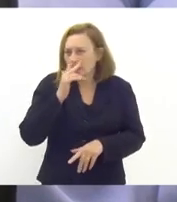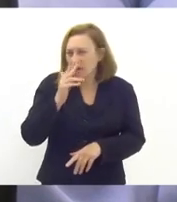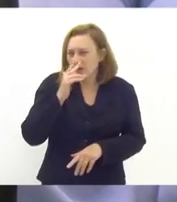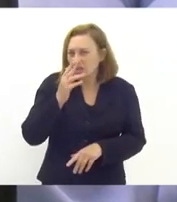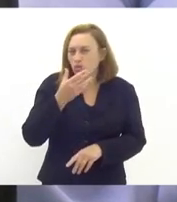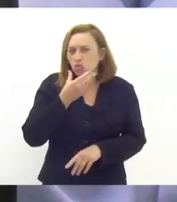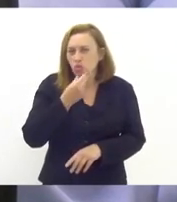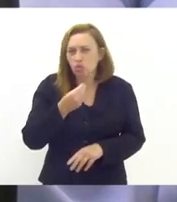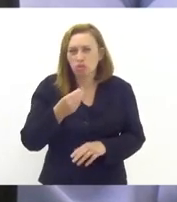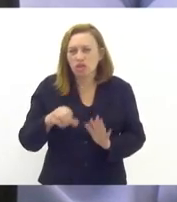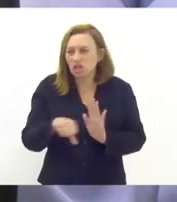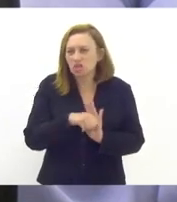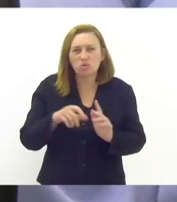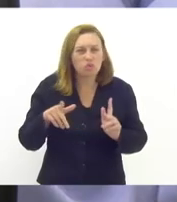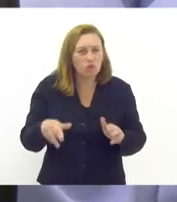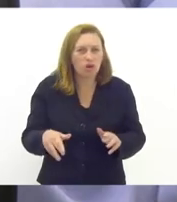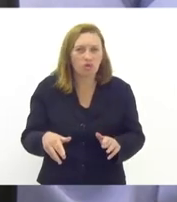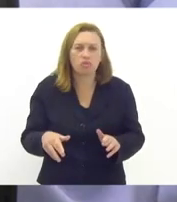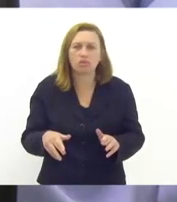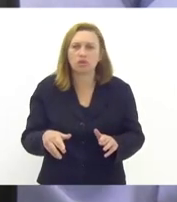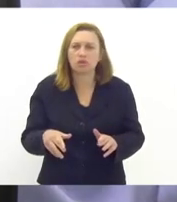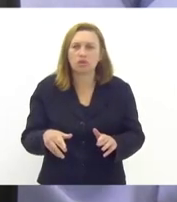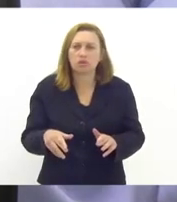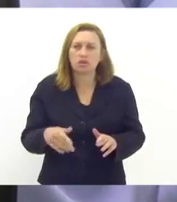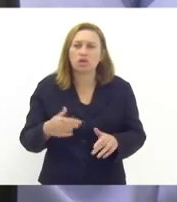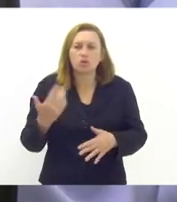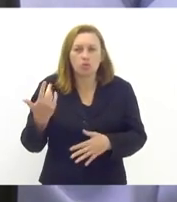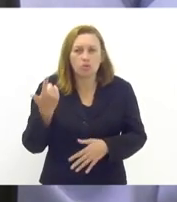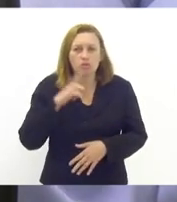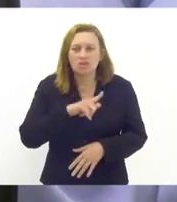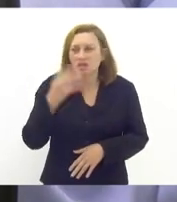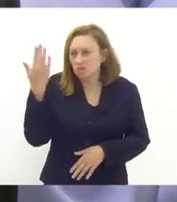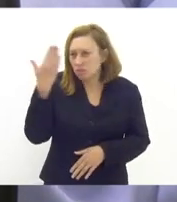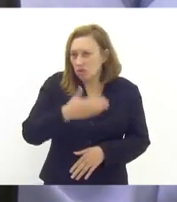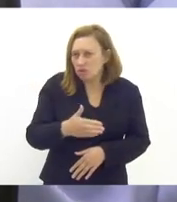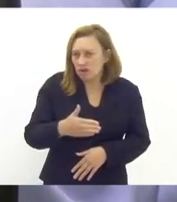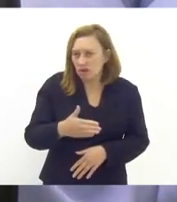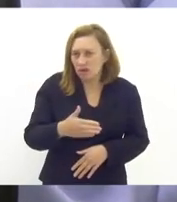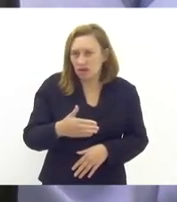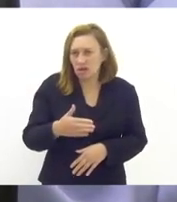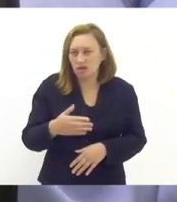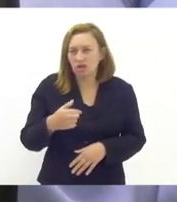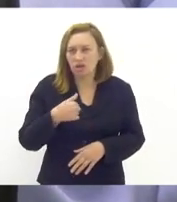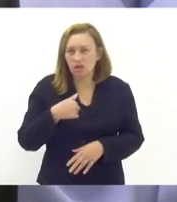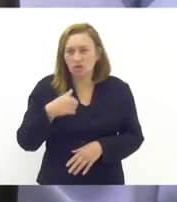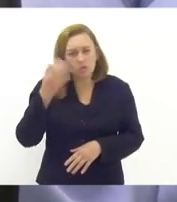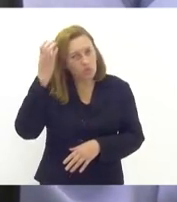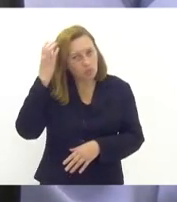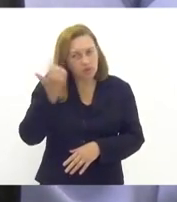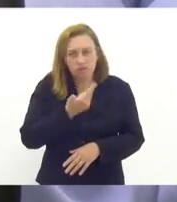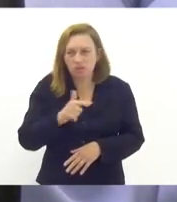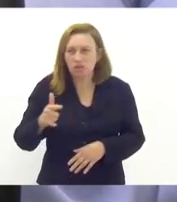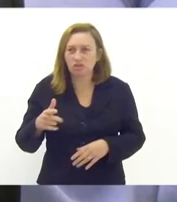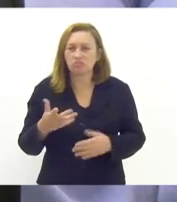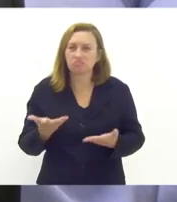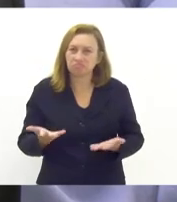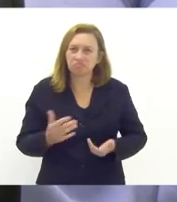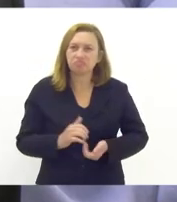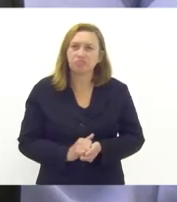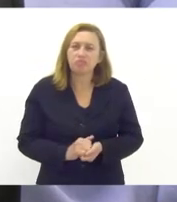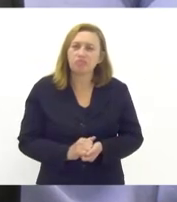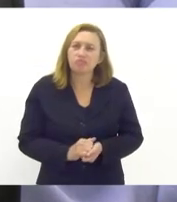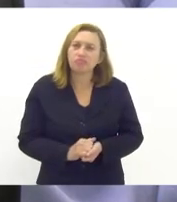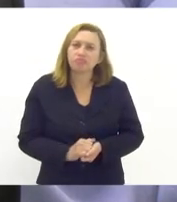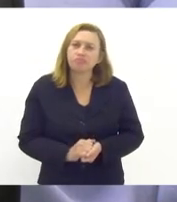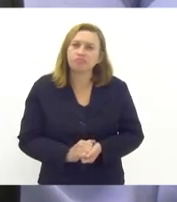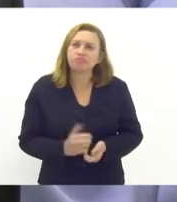crime cometeu o outro, e eu consegui provar minha inocência em um, e por que eu tive que voltar lá novamente para provar minha inocência em outro,